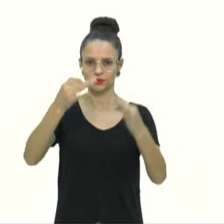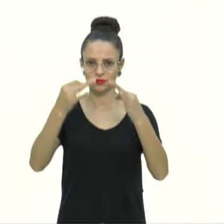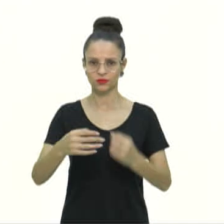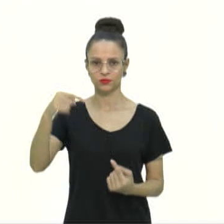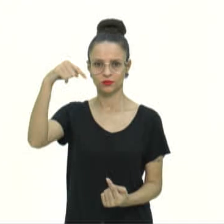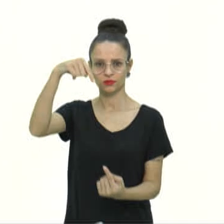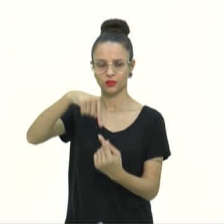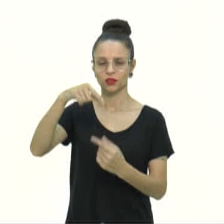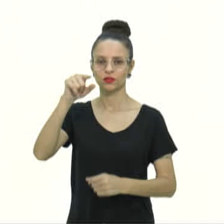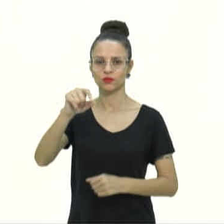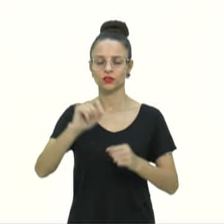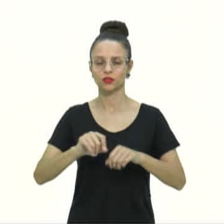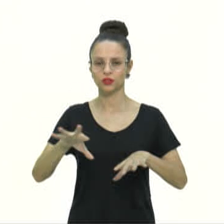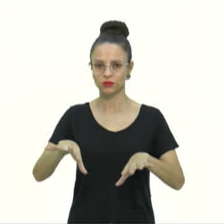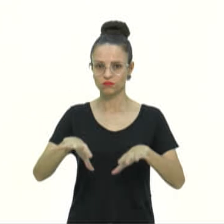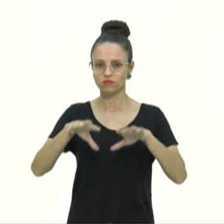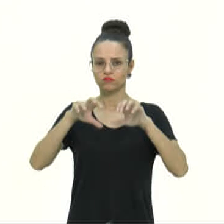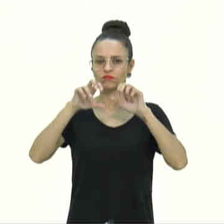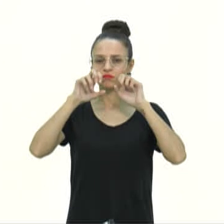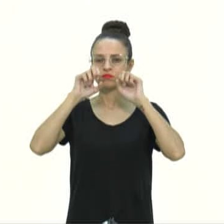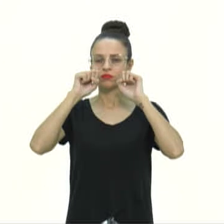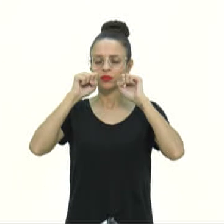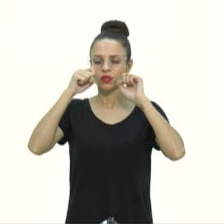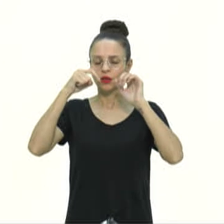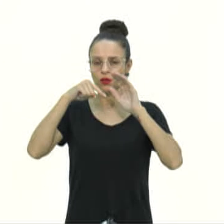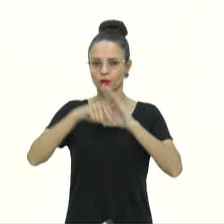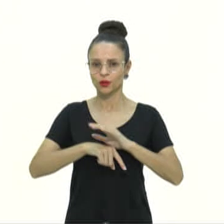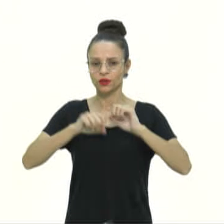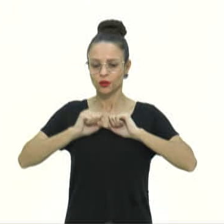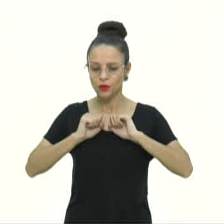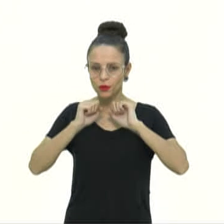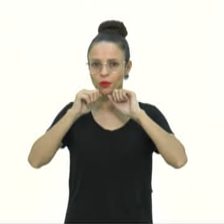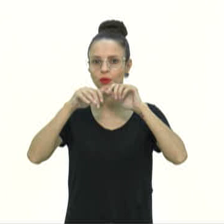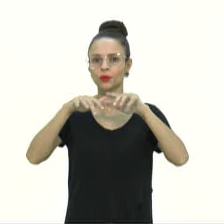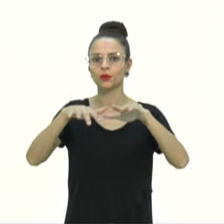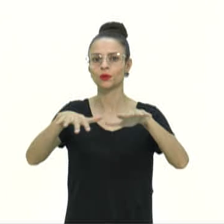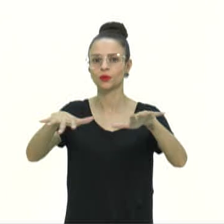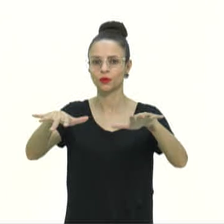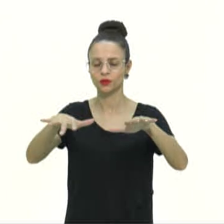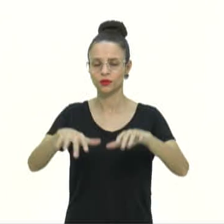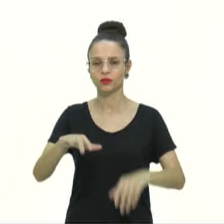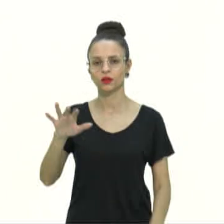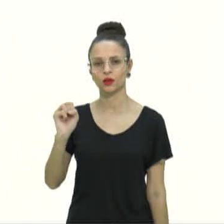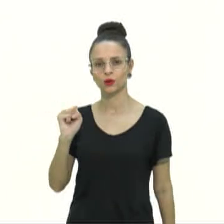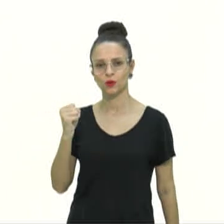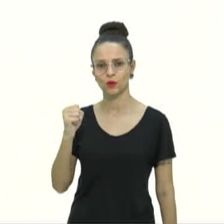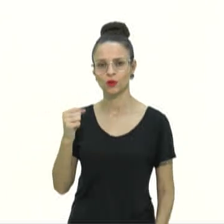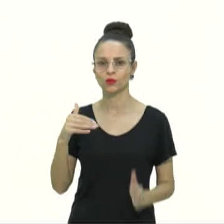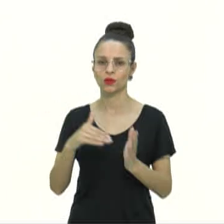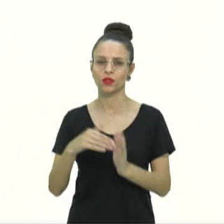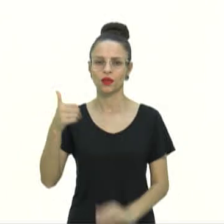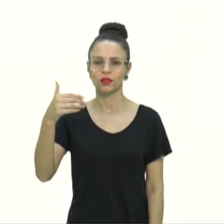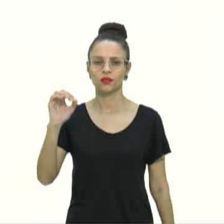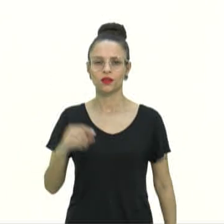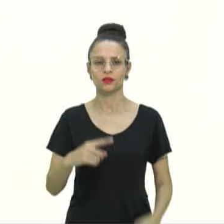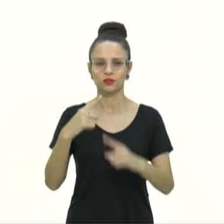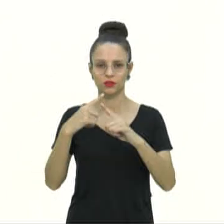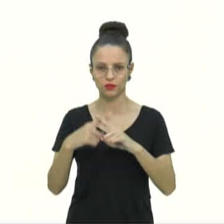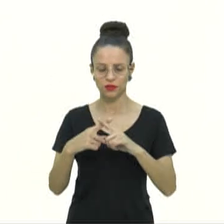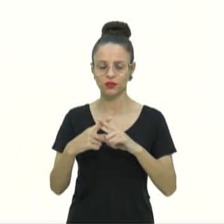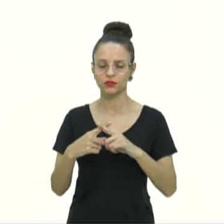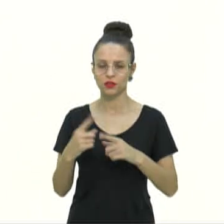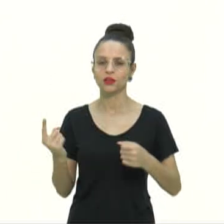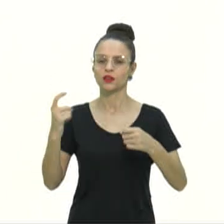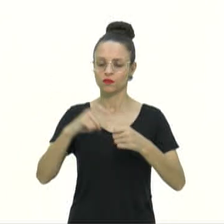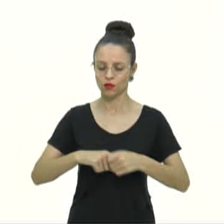realizar inspirações profundas, seguidas de expirações profundas, de 8 a 10 vezes essa situação e